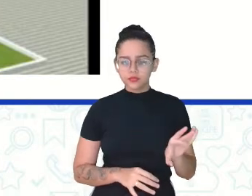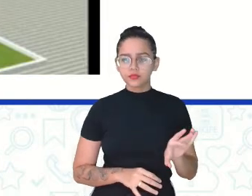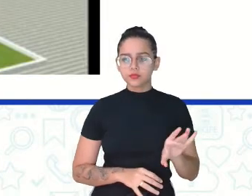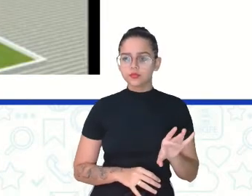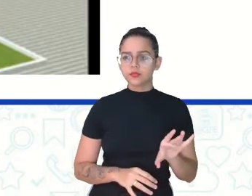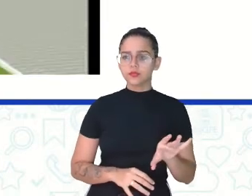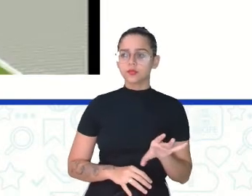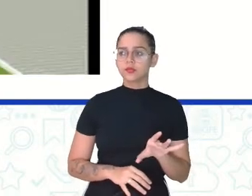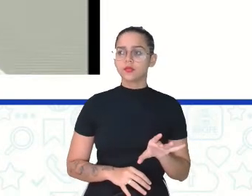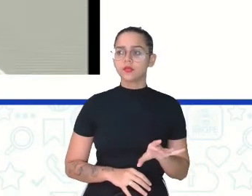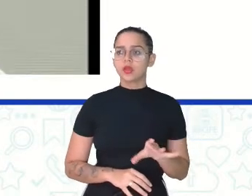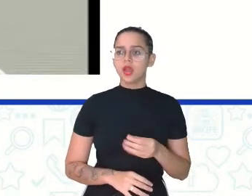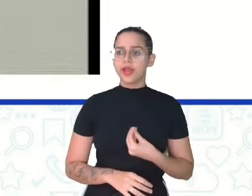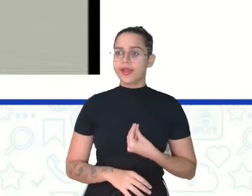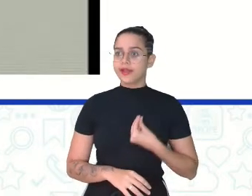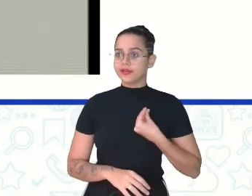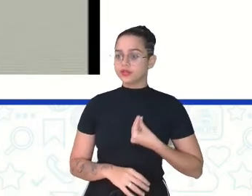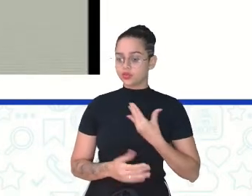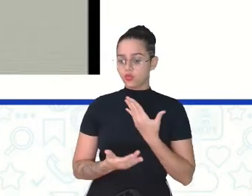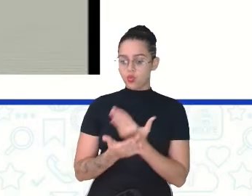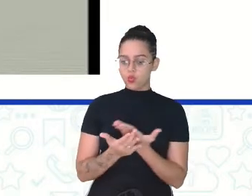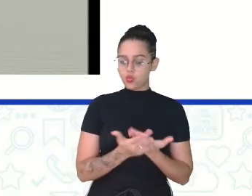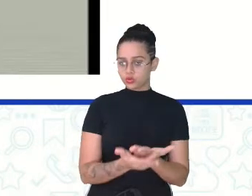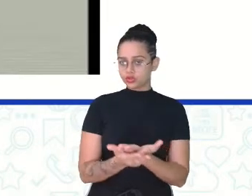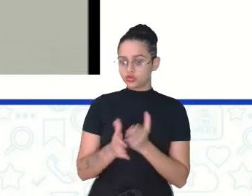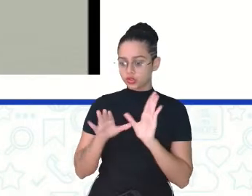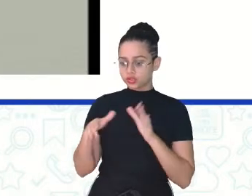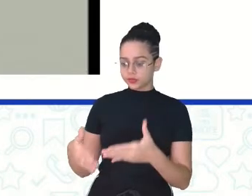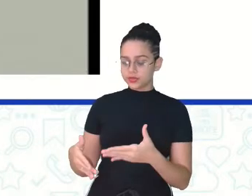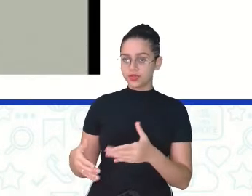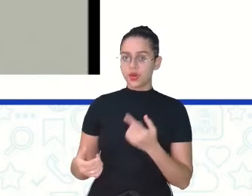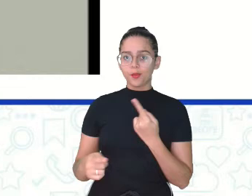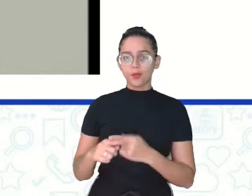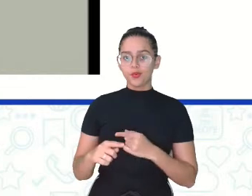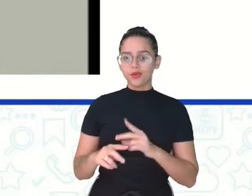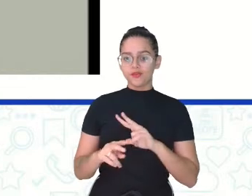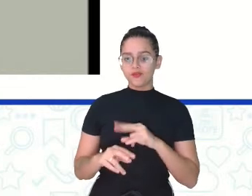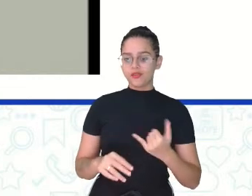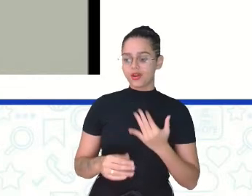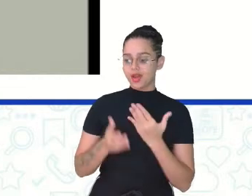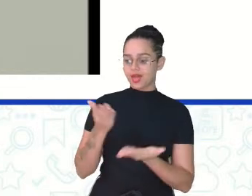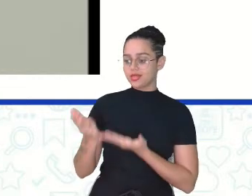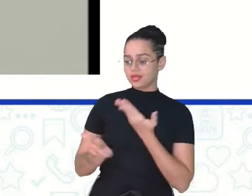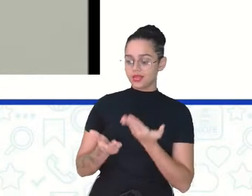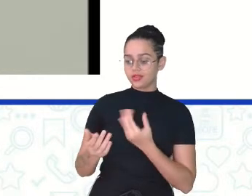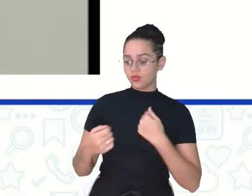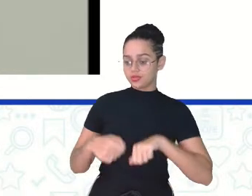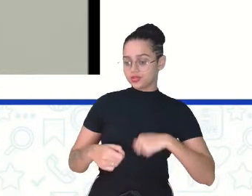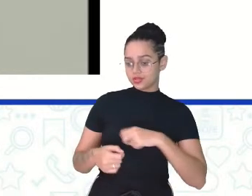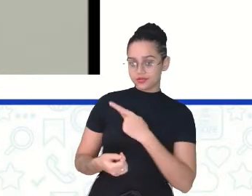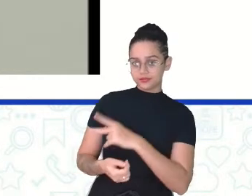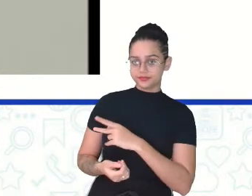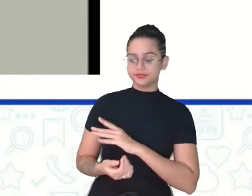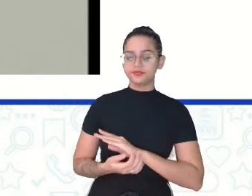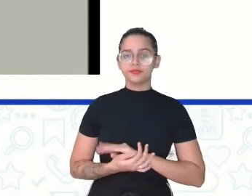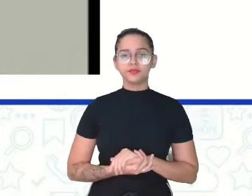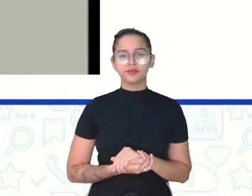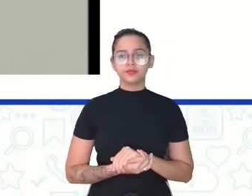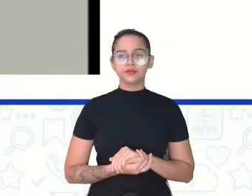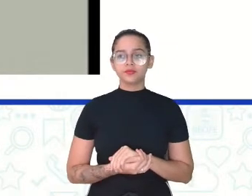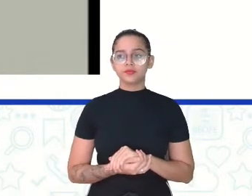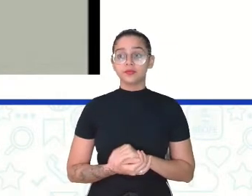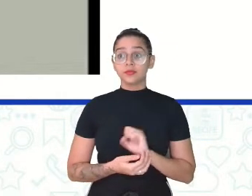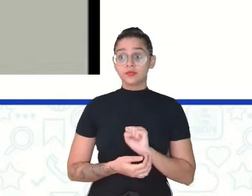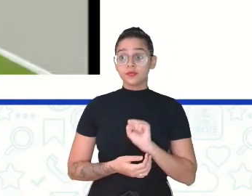Para cada uma delas, existe um estudo específico, porque vai atender a uma necessidade.